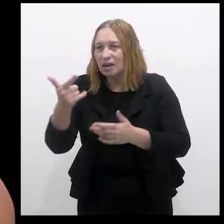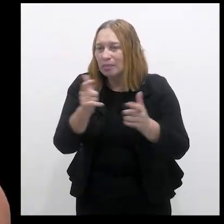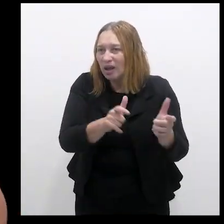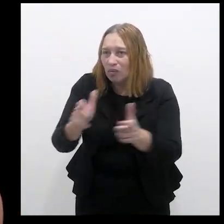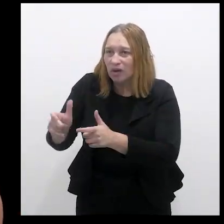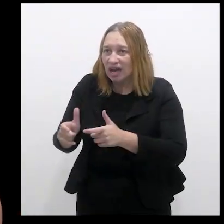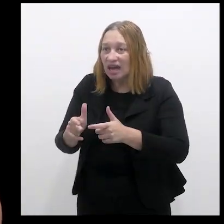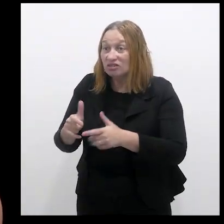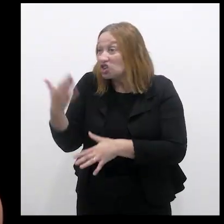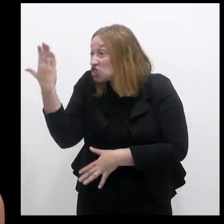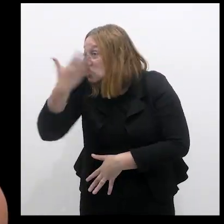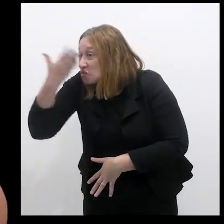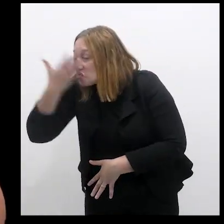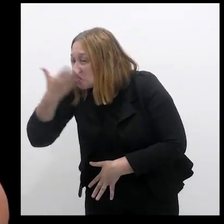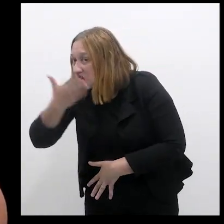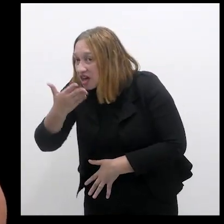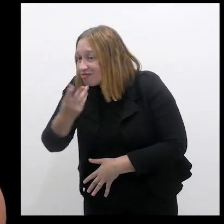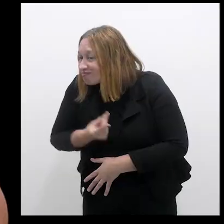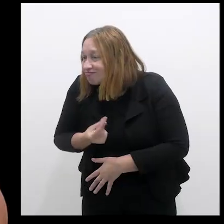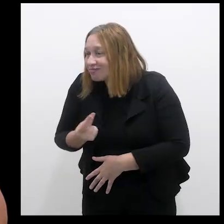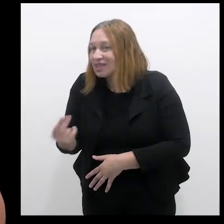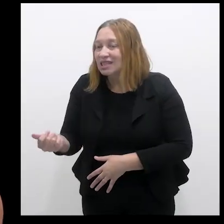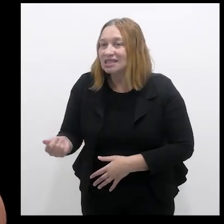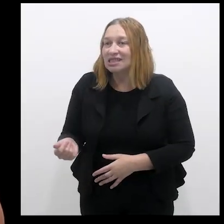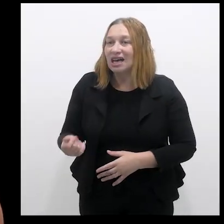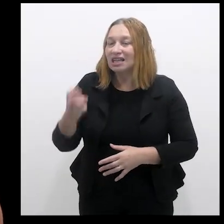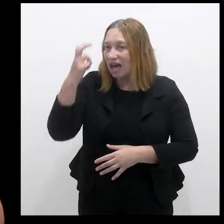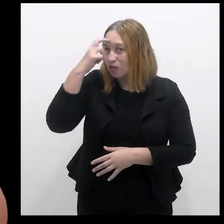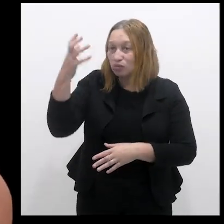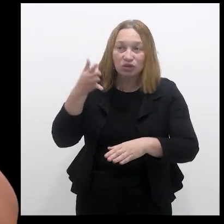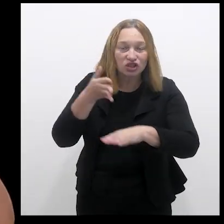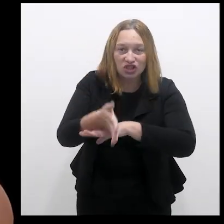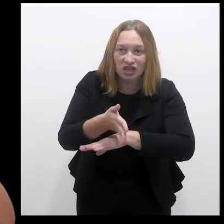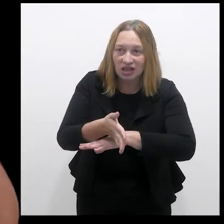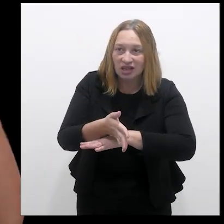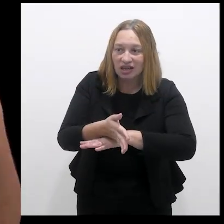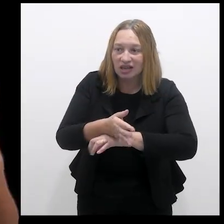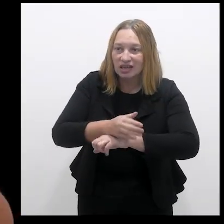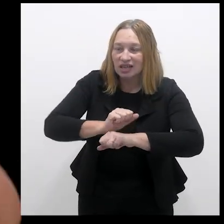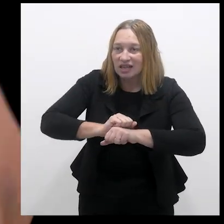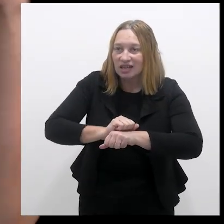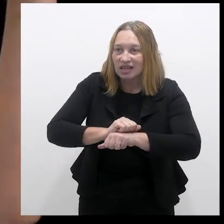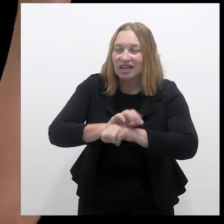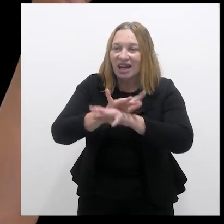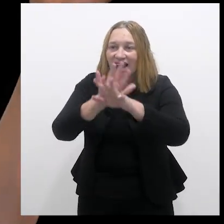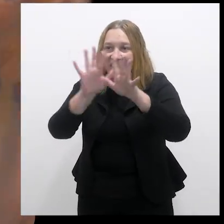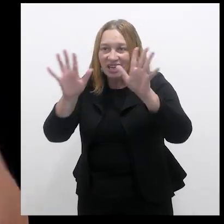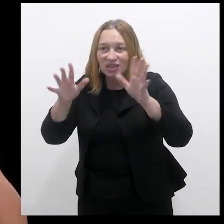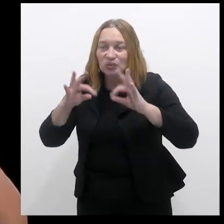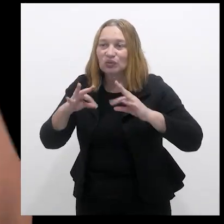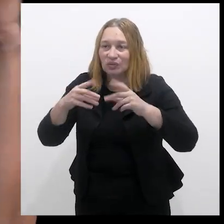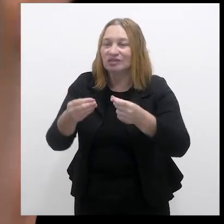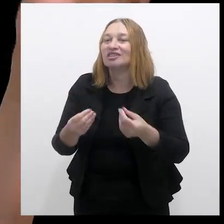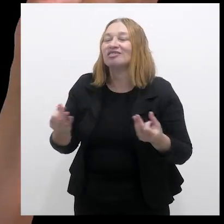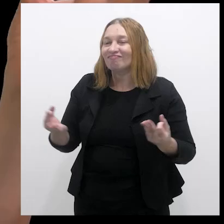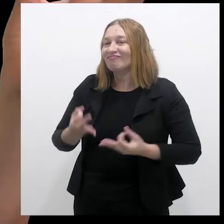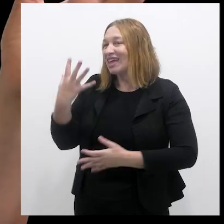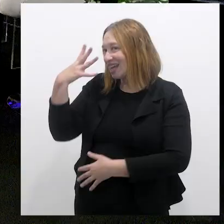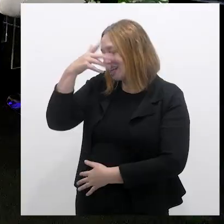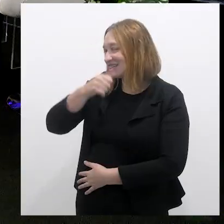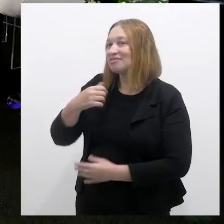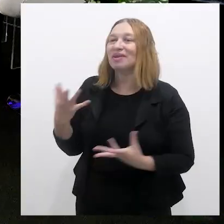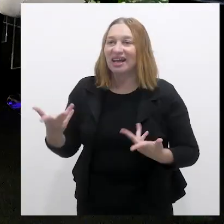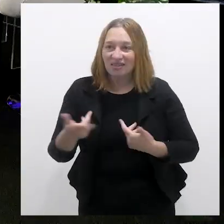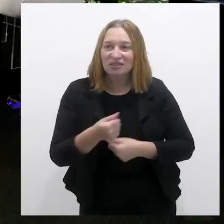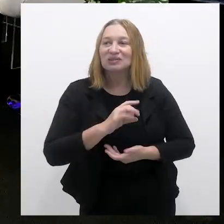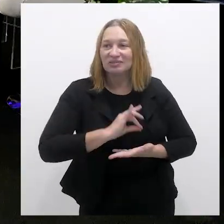para lugares, às vezes, obscuros, né? Onde a gente não vê muita saída, a cultura chega lá e traz uma luz, é um farol nessa